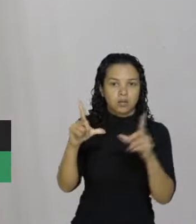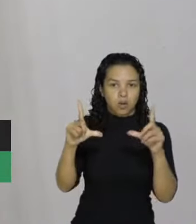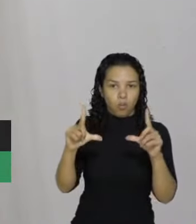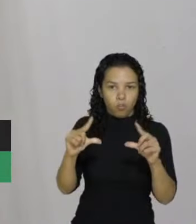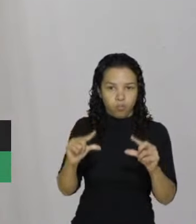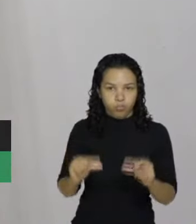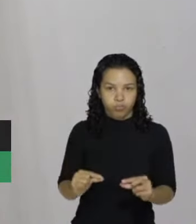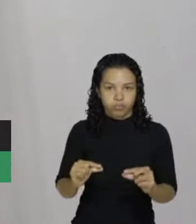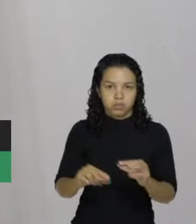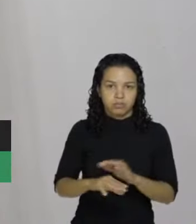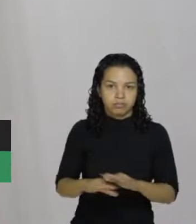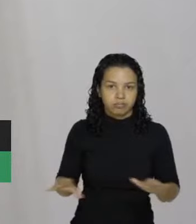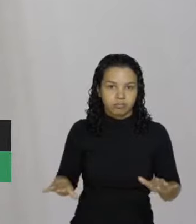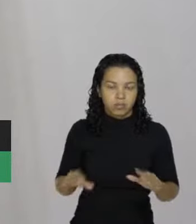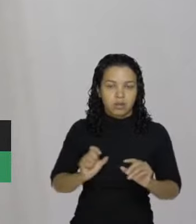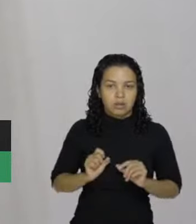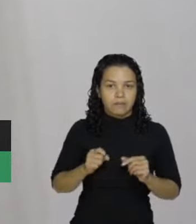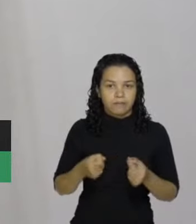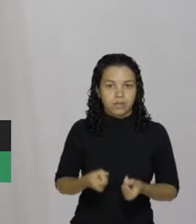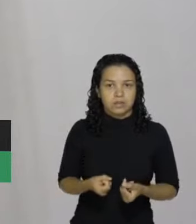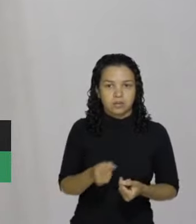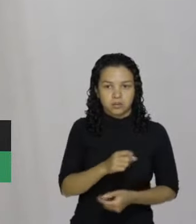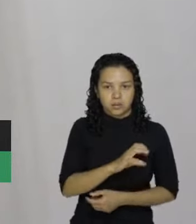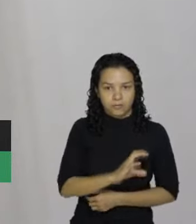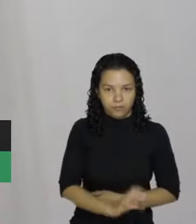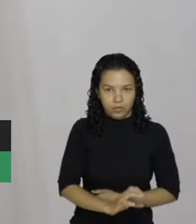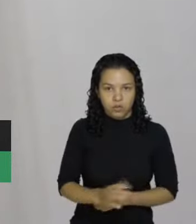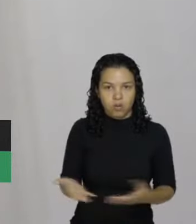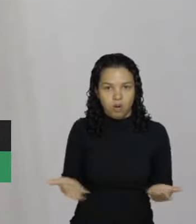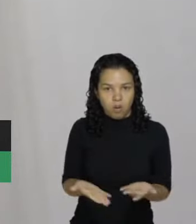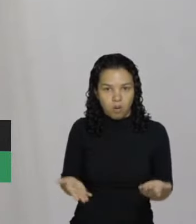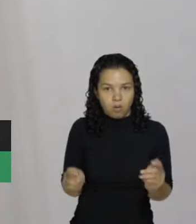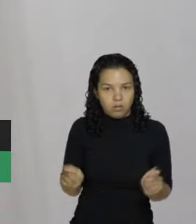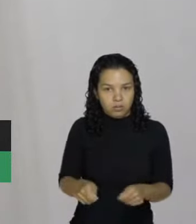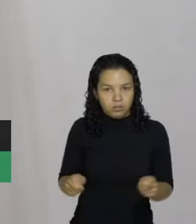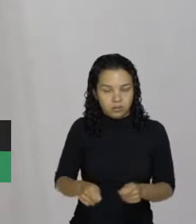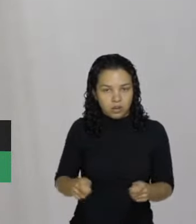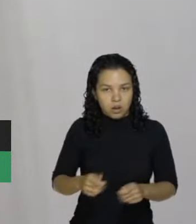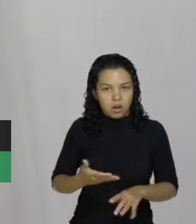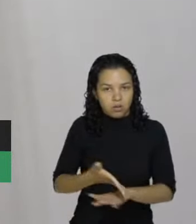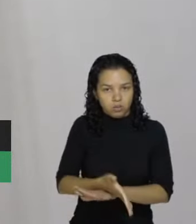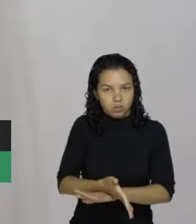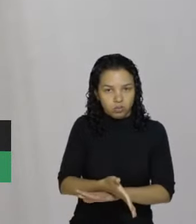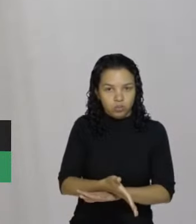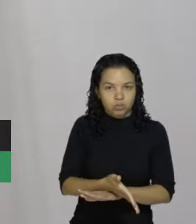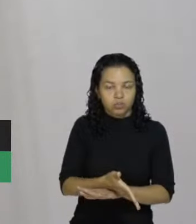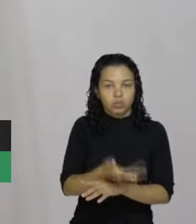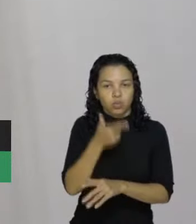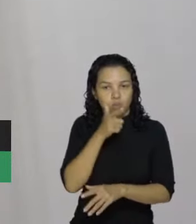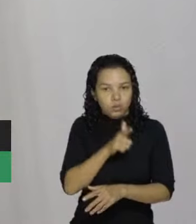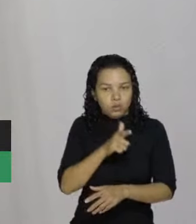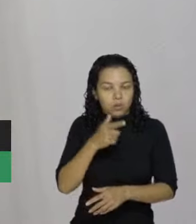finalizados para a defesa civil, agora com capacidade de poder atuar e poder construir políticas públicas em